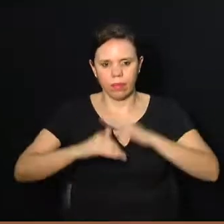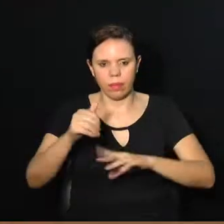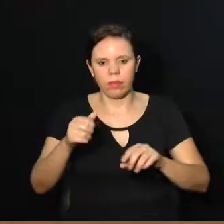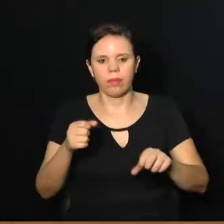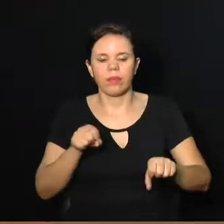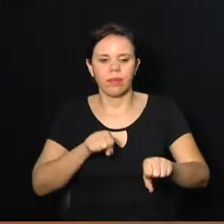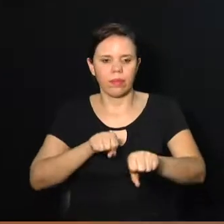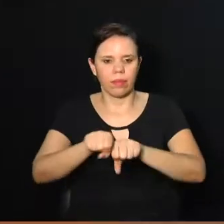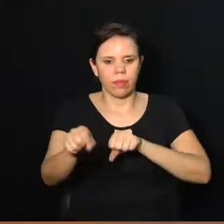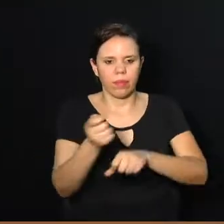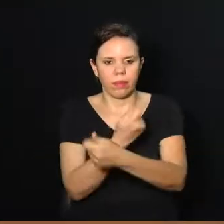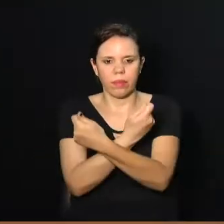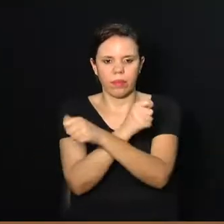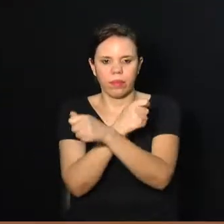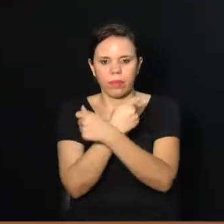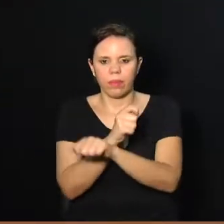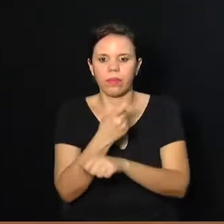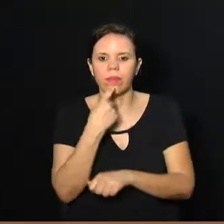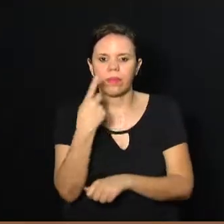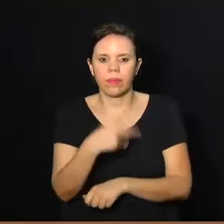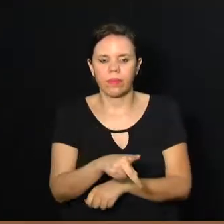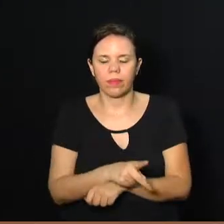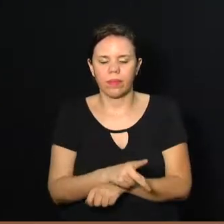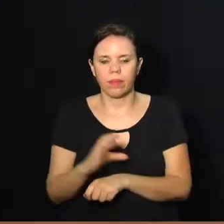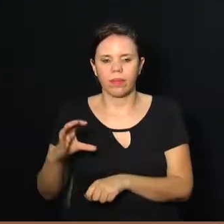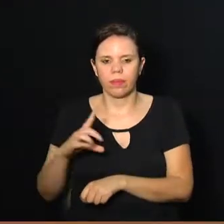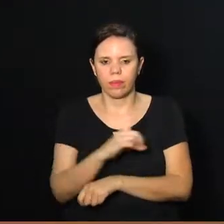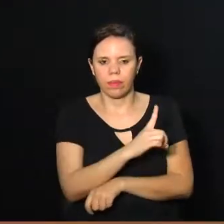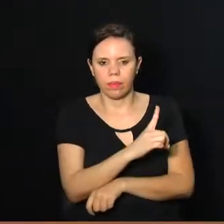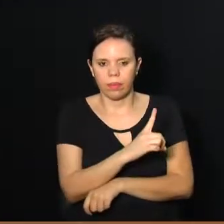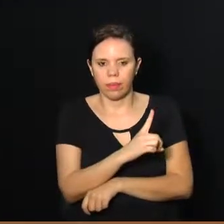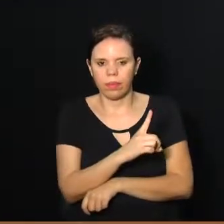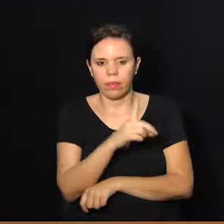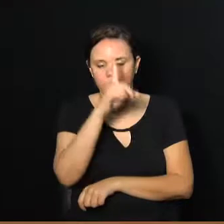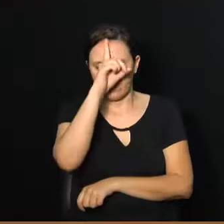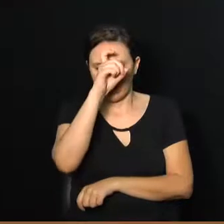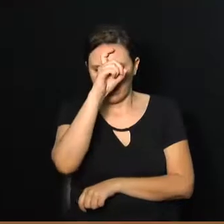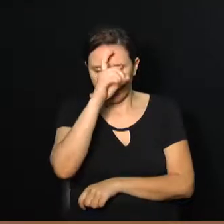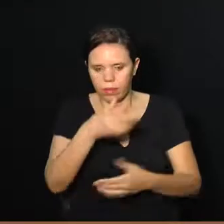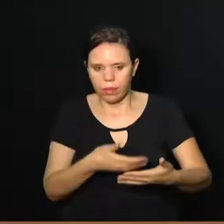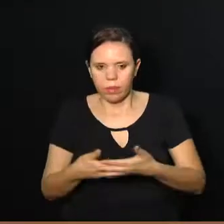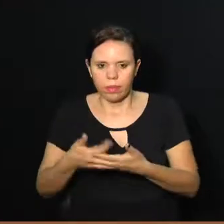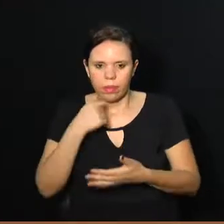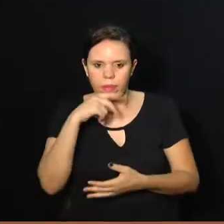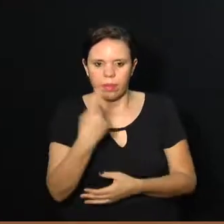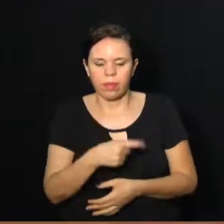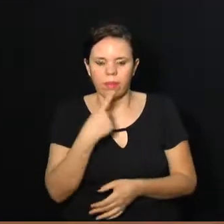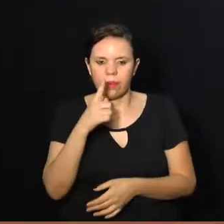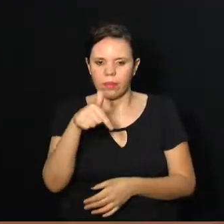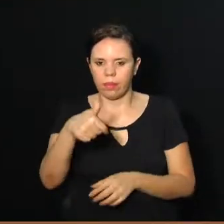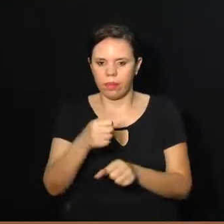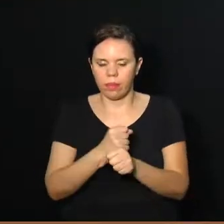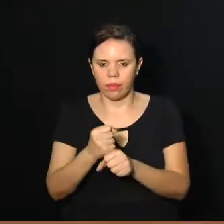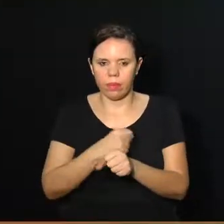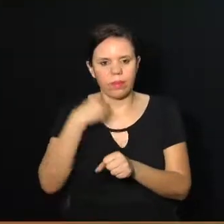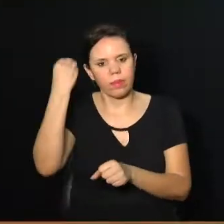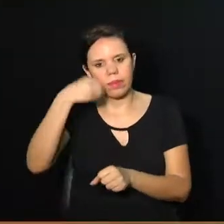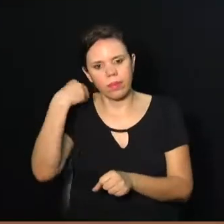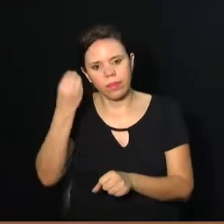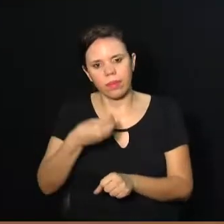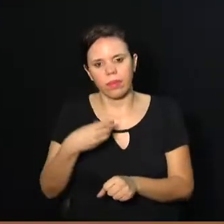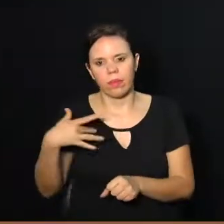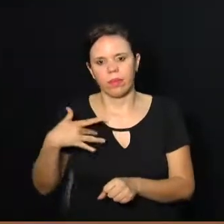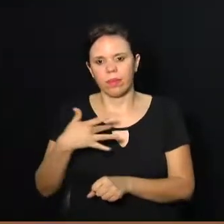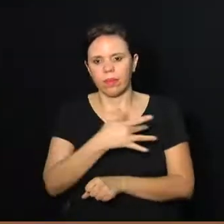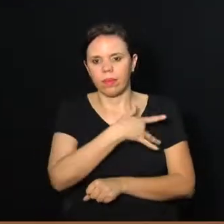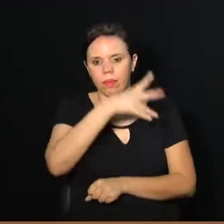Campinas, coordenadora do Serviço Social na Maternidade de Campinas e com mais de 17 anos de experiência na saúde pública.